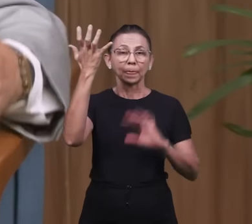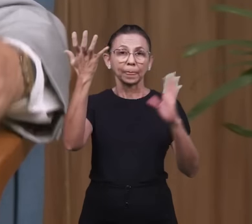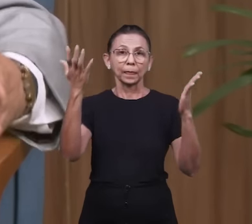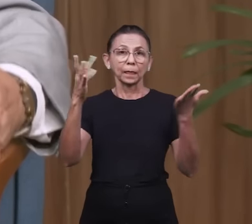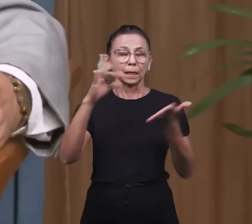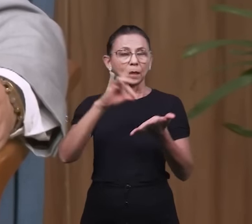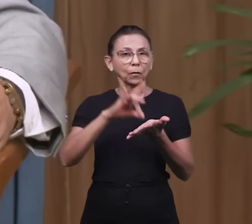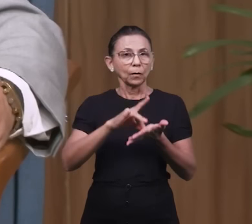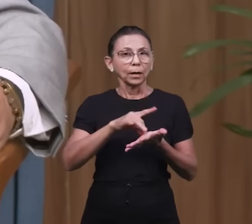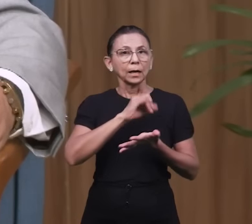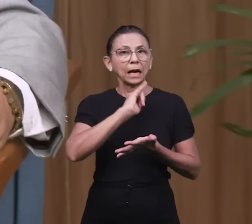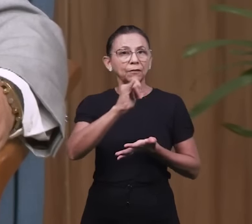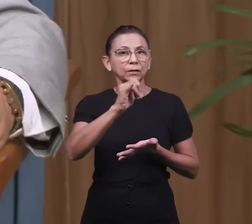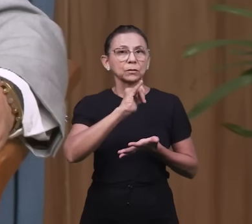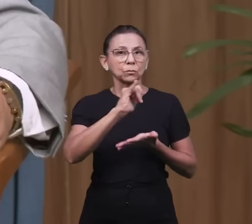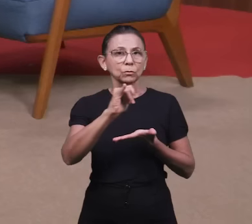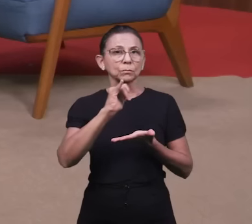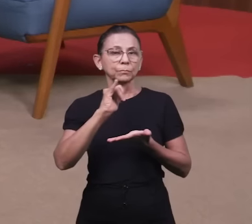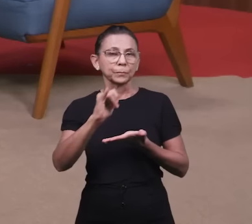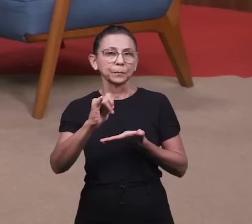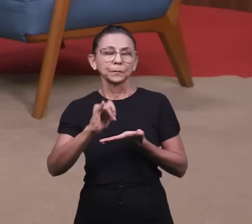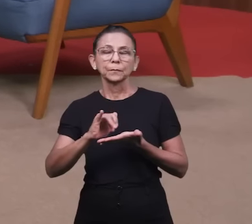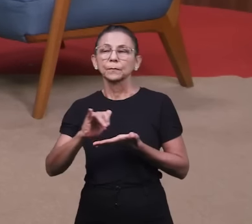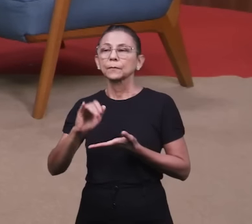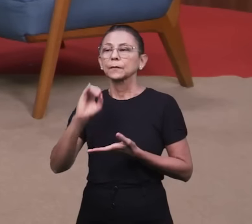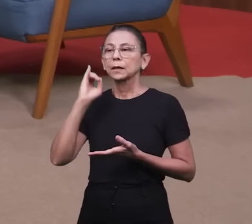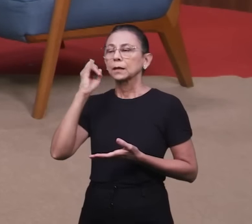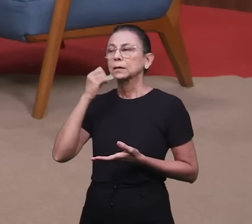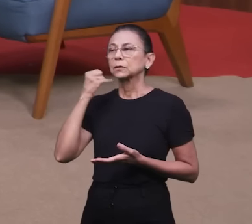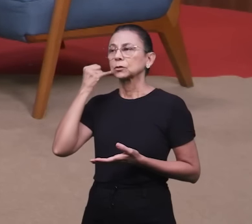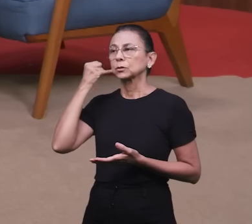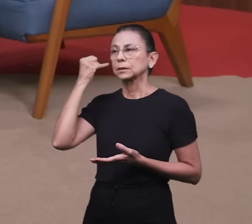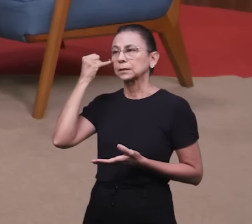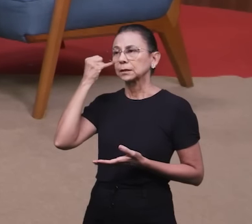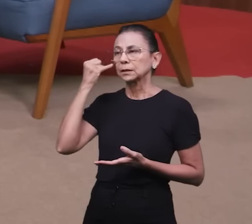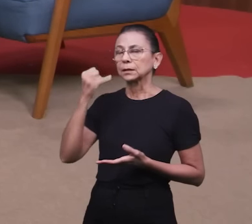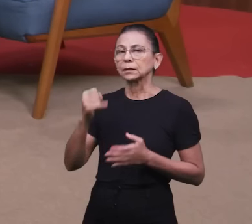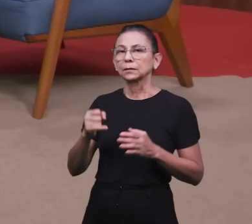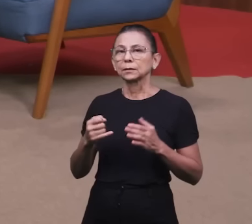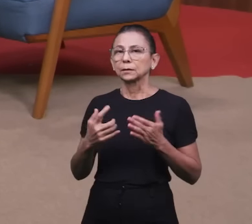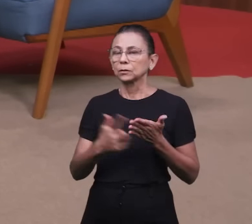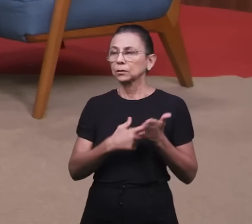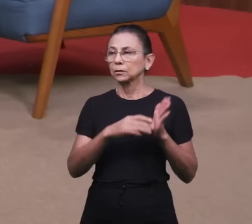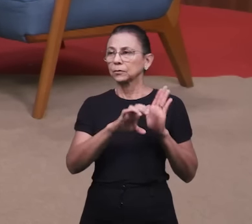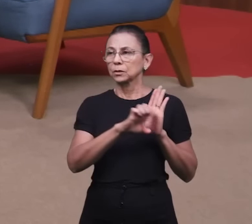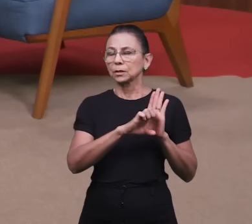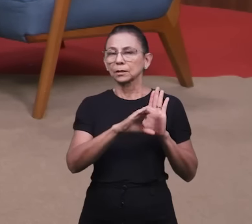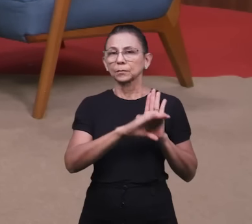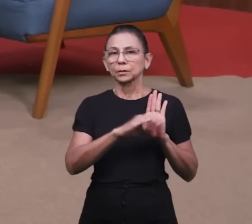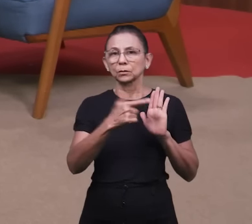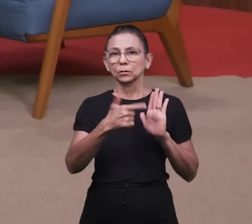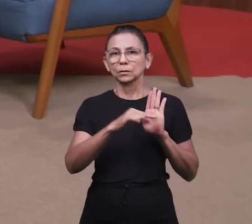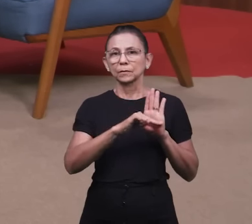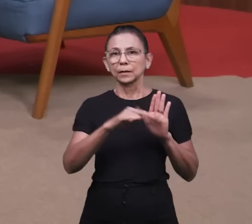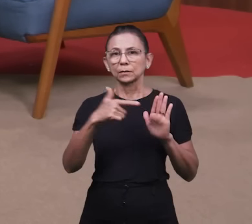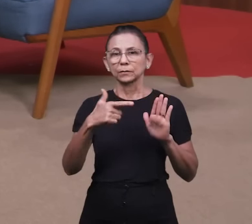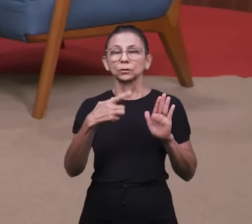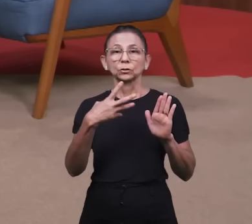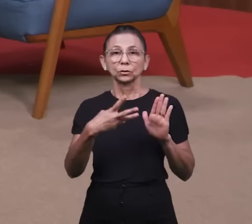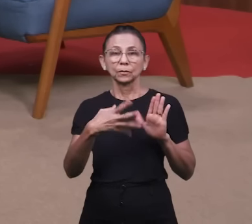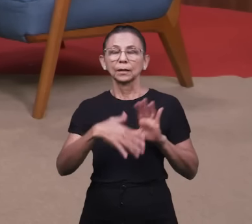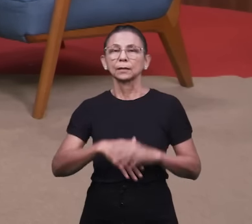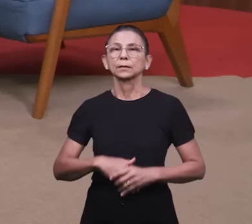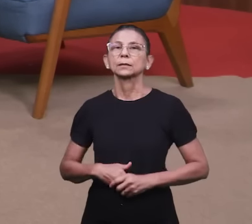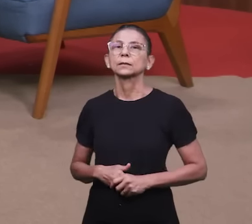todos estejam preparados Josias só contribuindo lá no ieso no capítulo 2 no verso 24